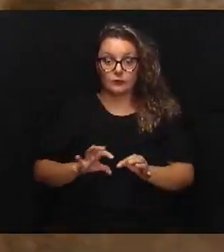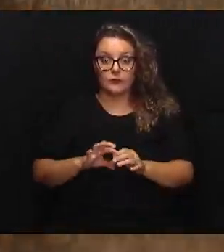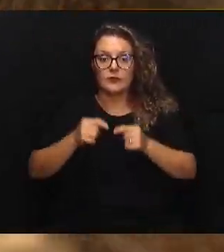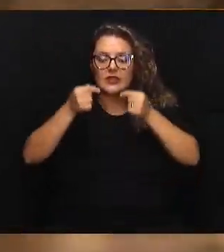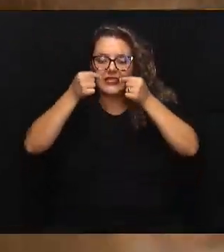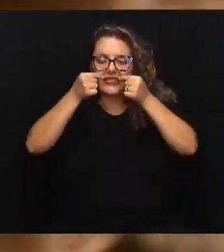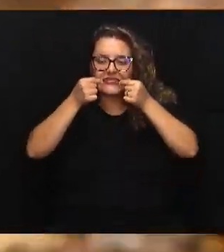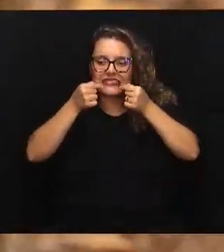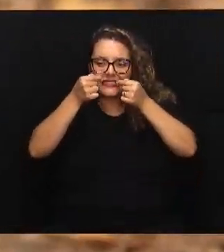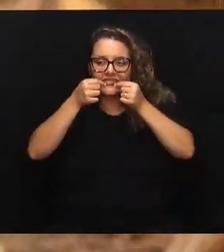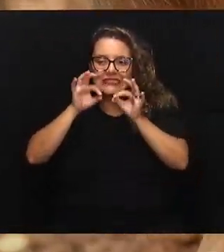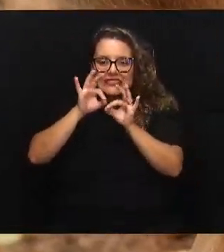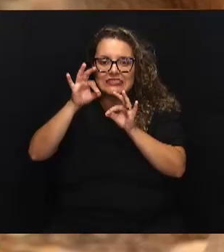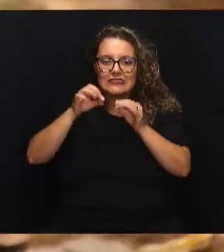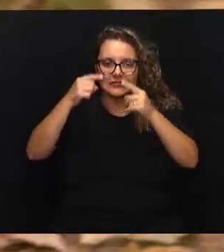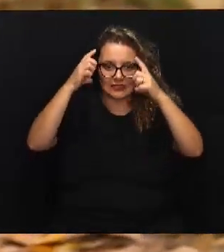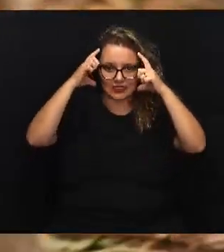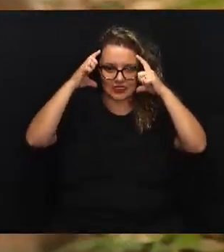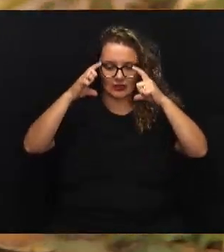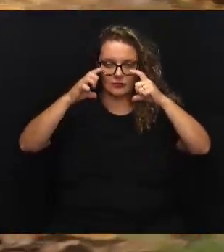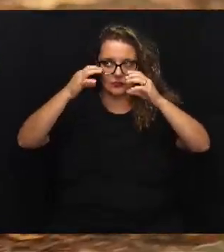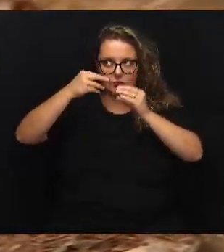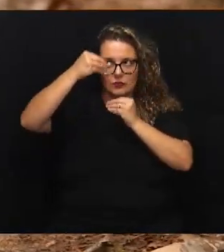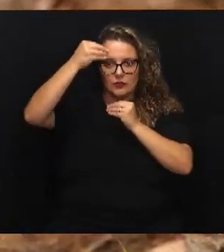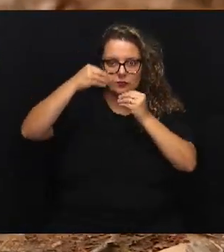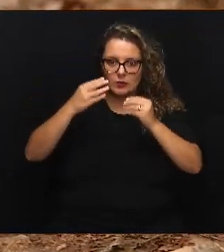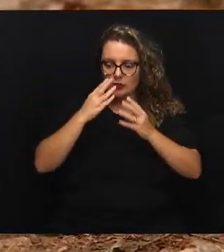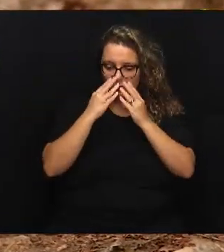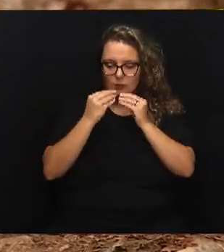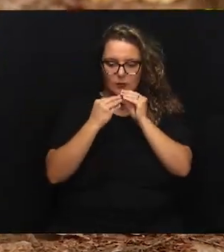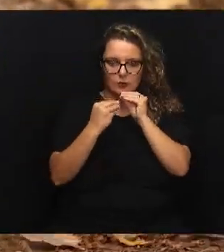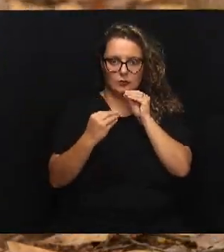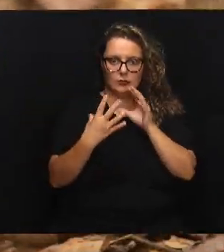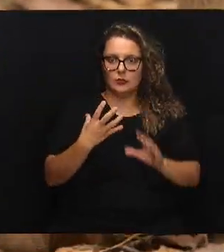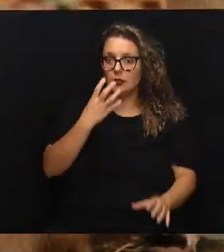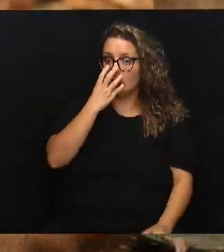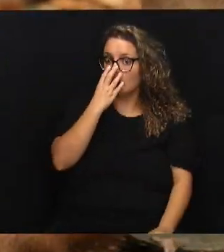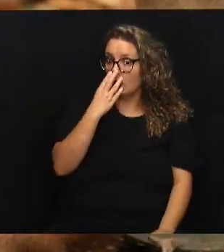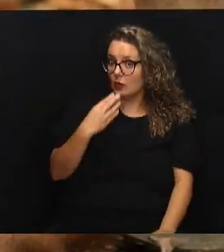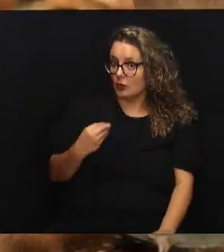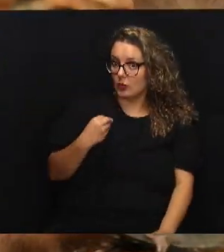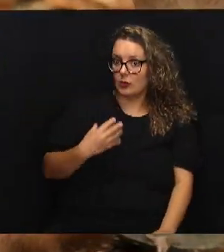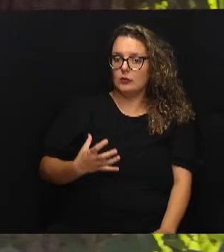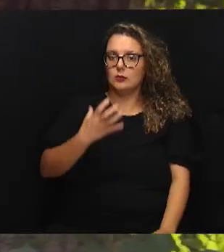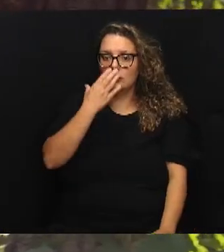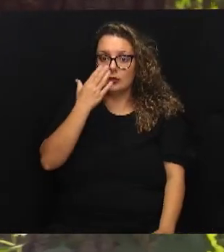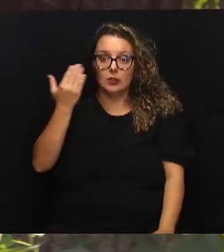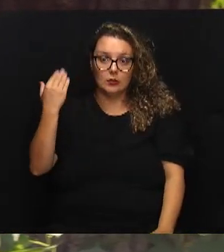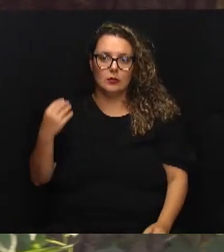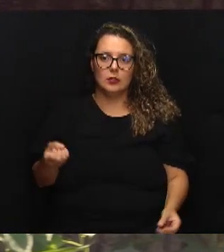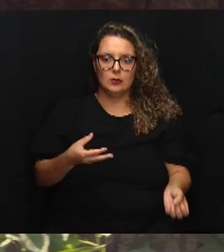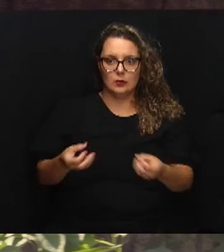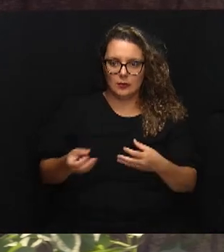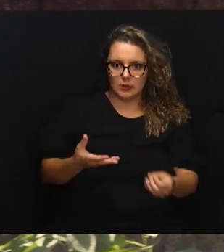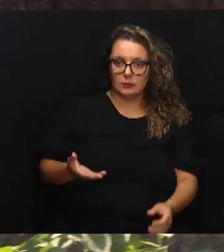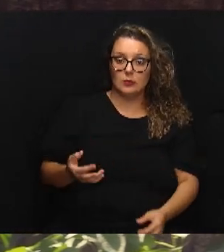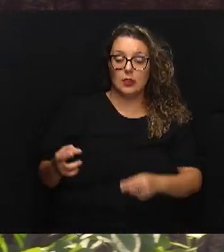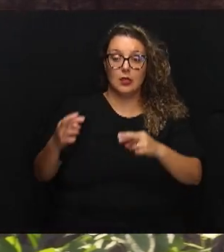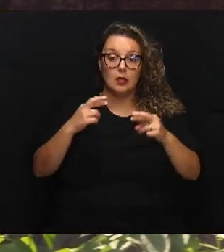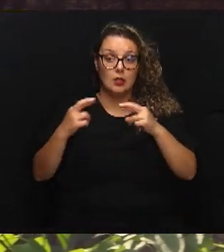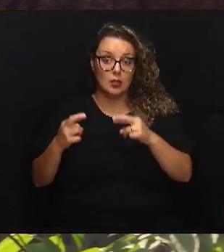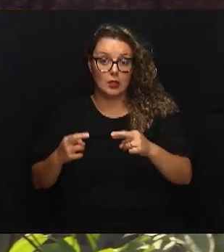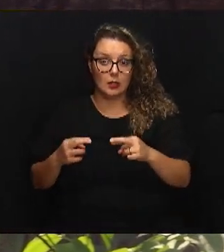tamanho e disposição dos dentes, formato do crânio e dimensões do focinho com cães e lobos modernos e